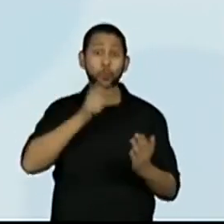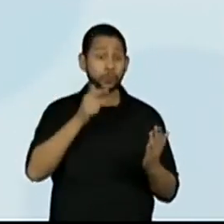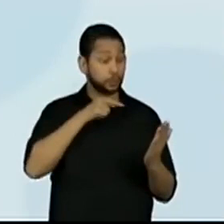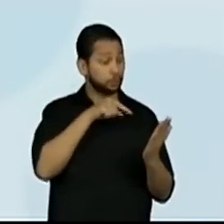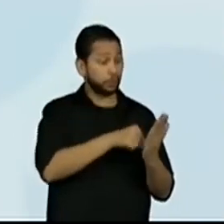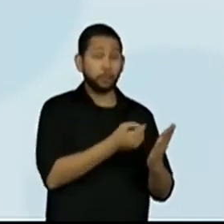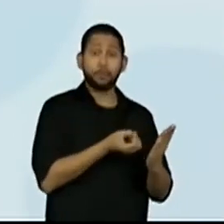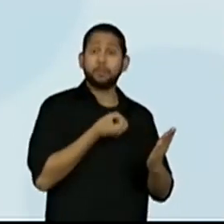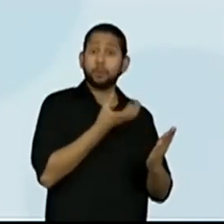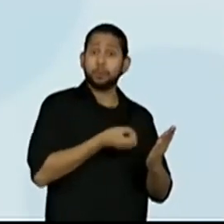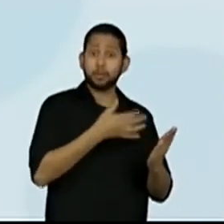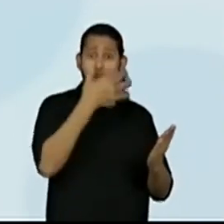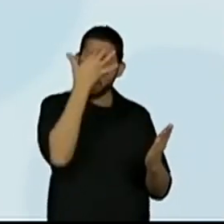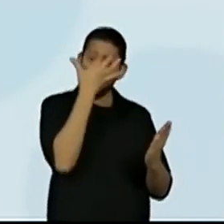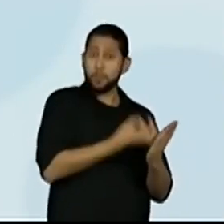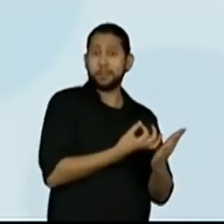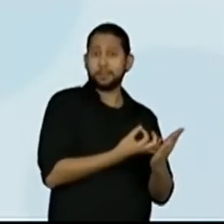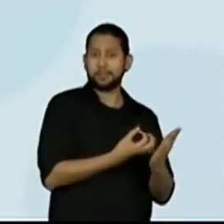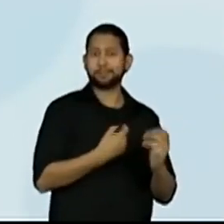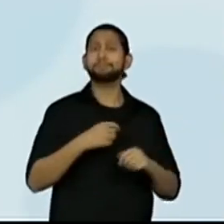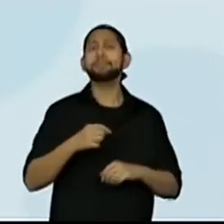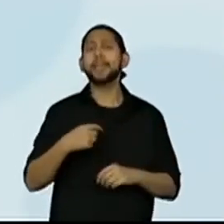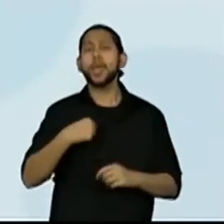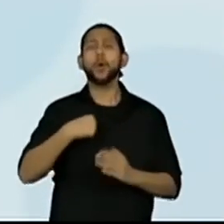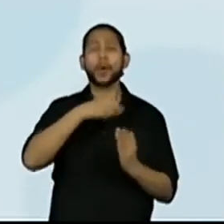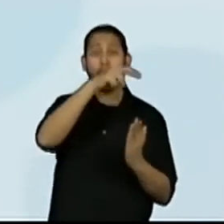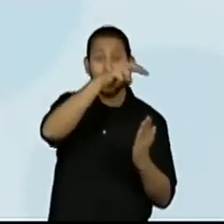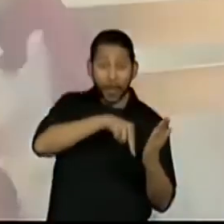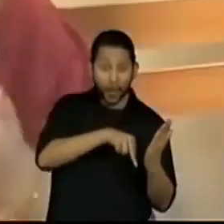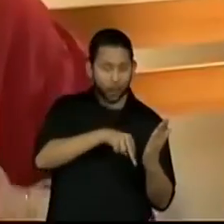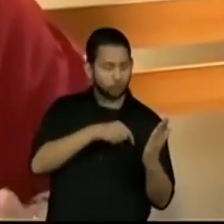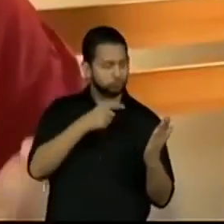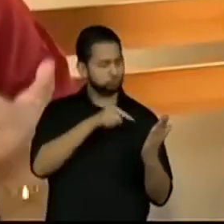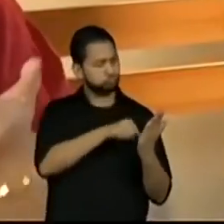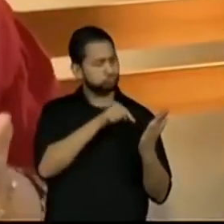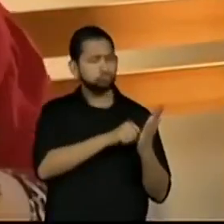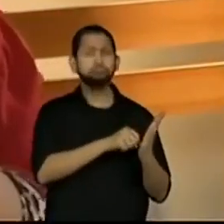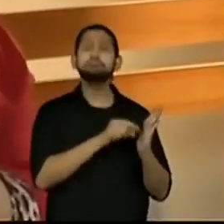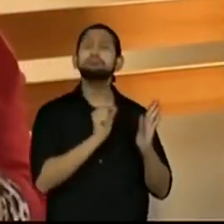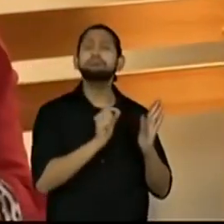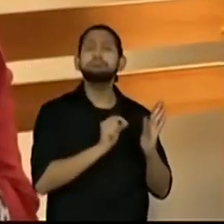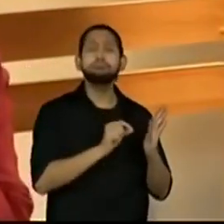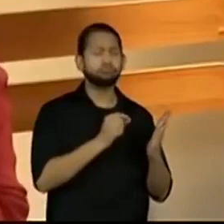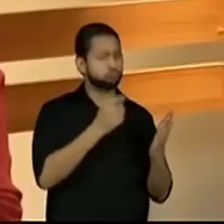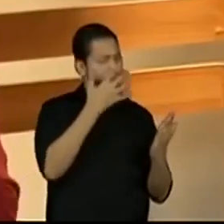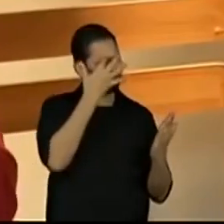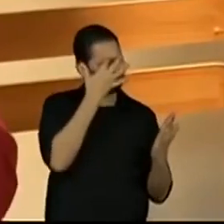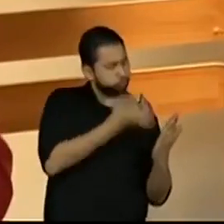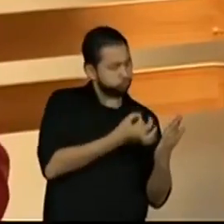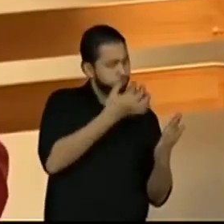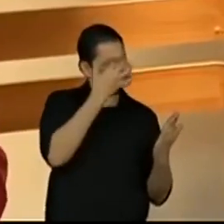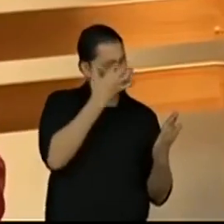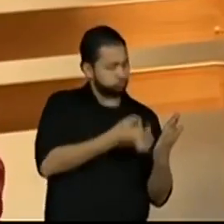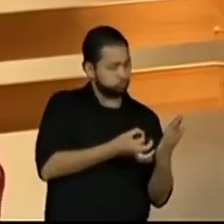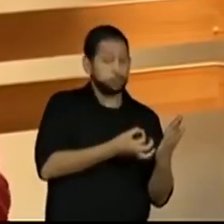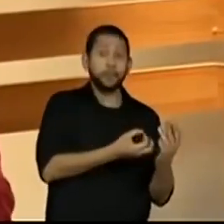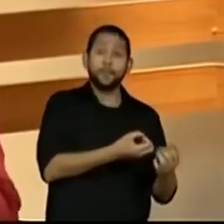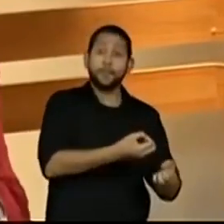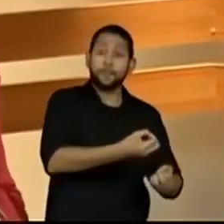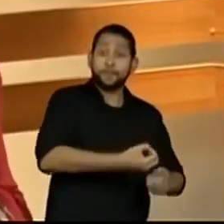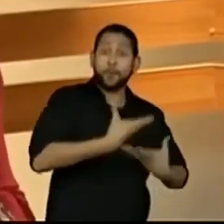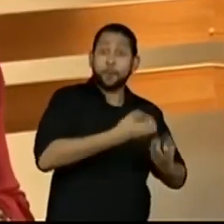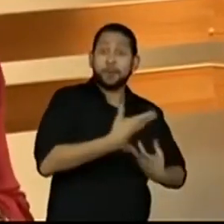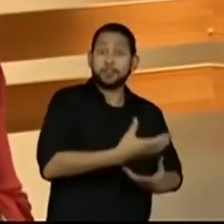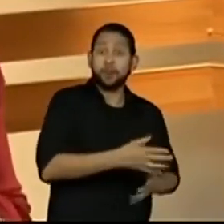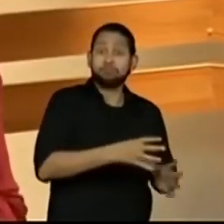suas informações. Então, eu leio para compreender aquilo que está escrito, para me informar. Eu leio